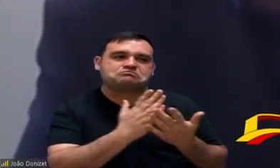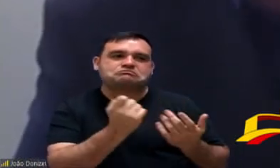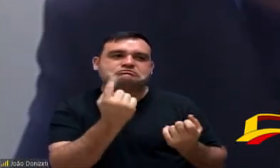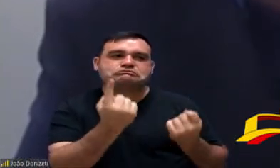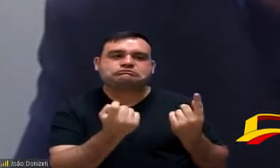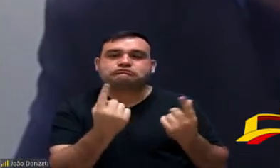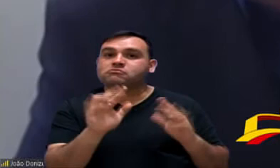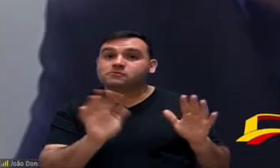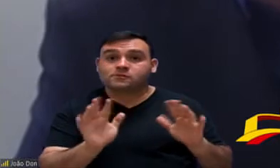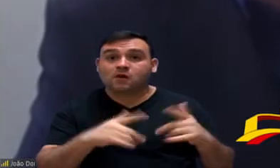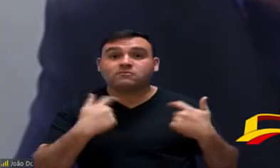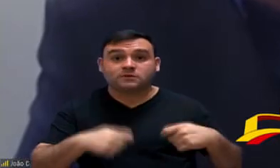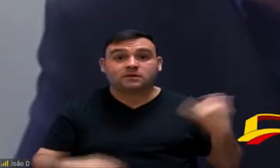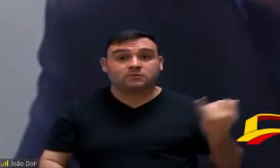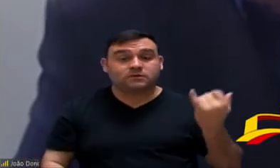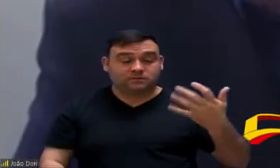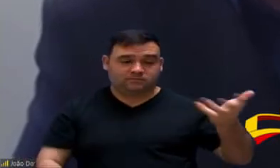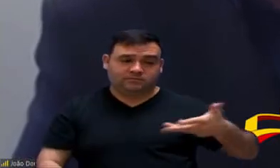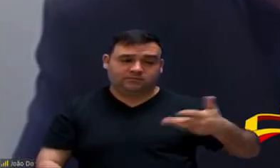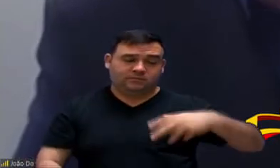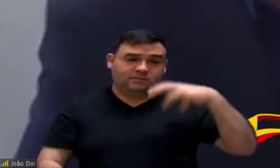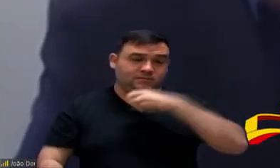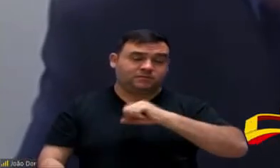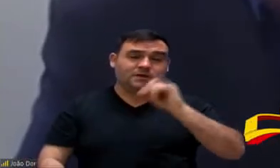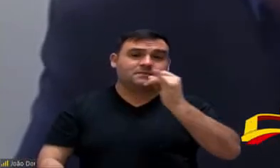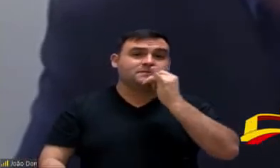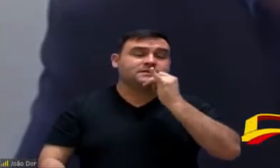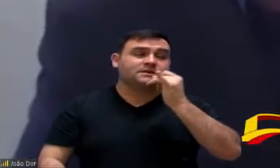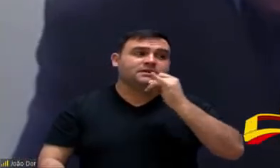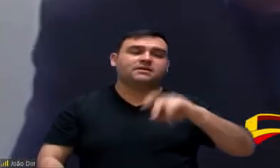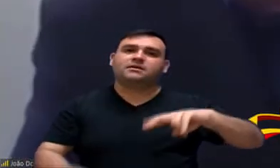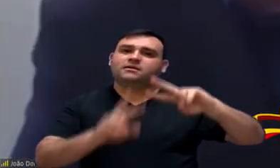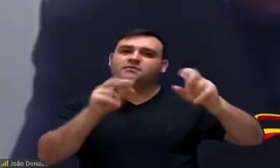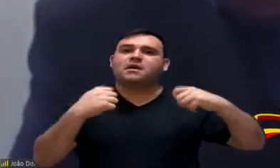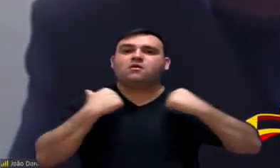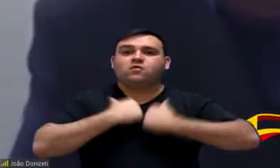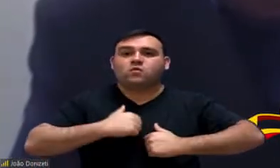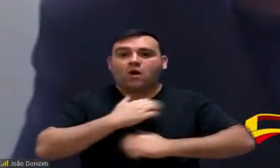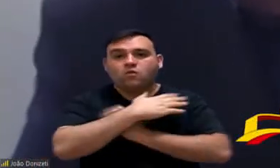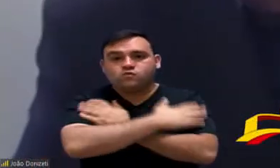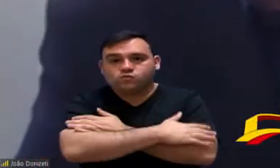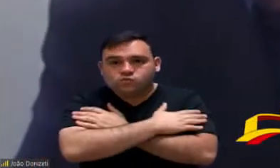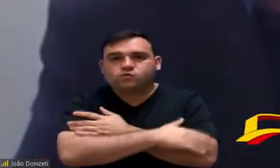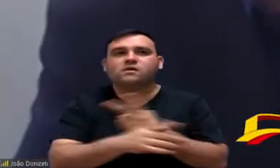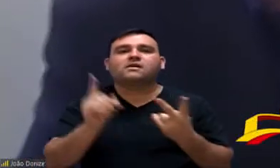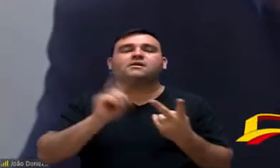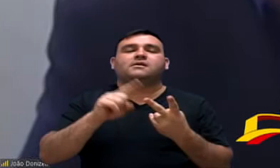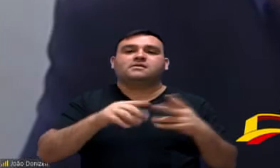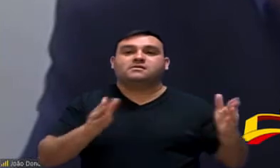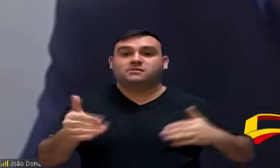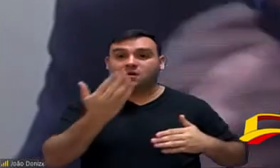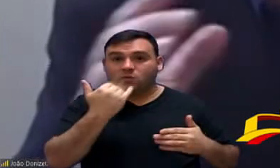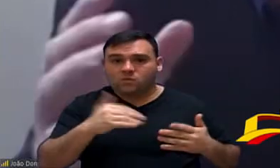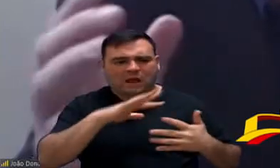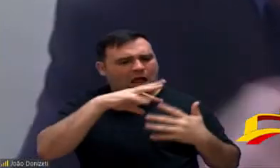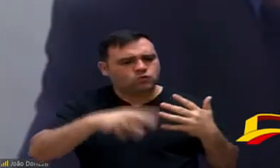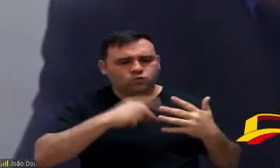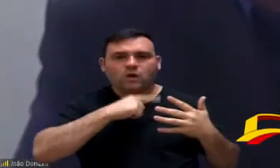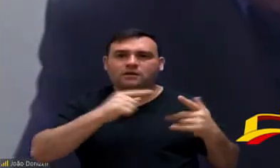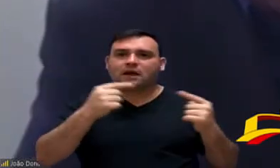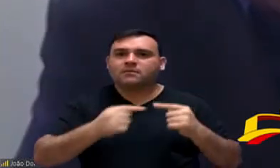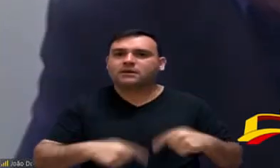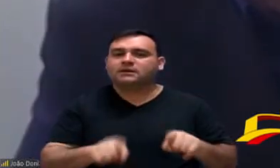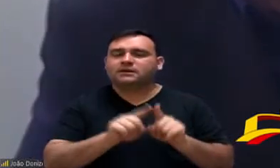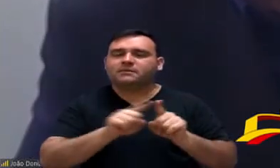é importante, que é emergencial, que é a questão, por exemplo, a questão do campanha do agasalho, a questão de cestas básicas, tudo, mas que nós possamos trabalhar